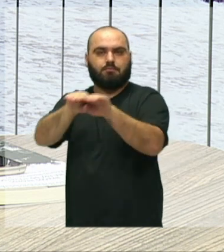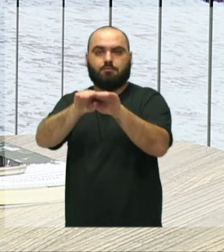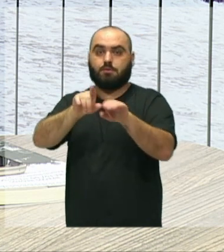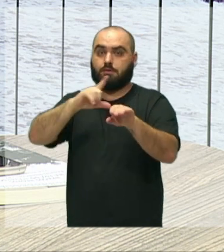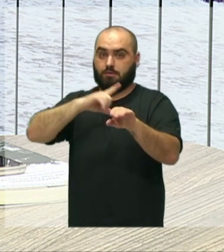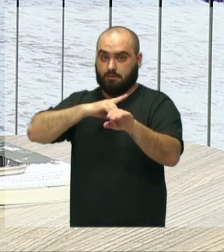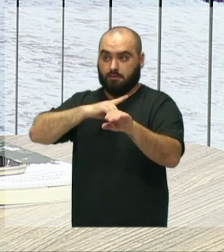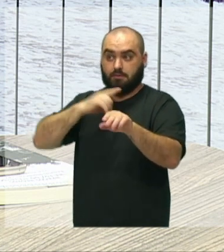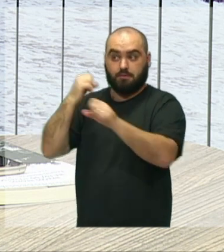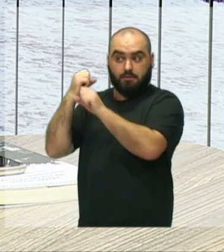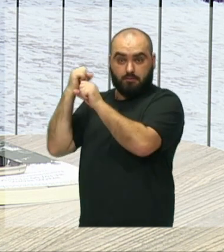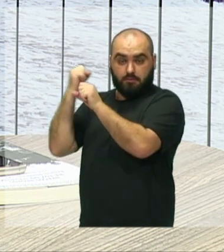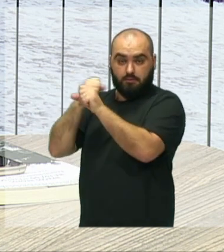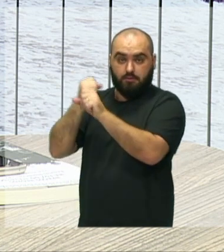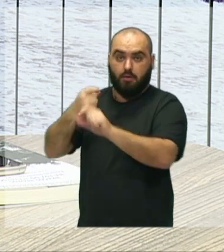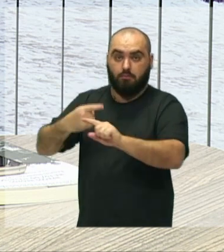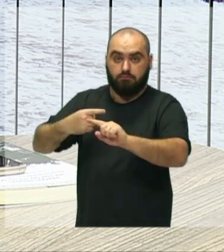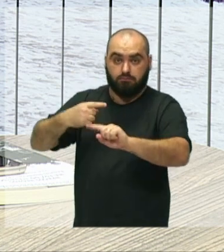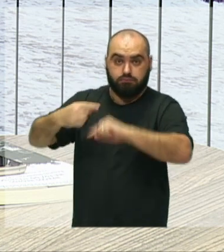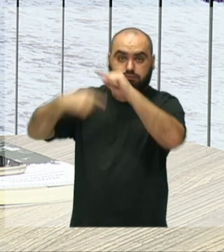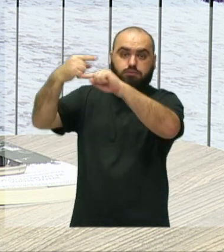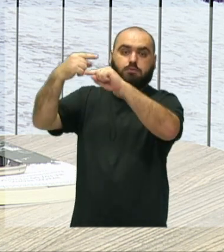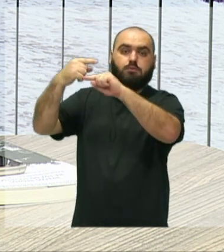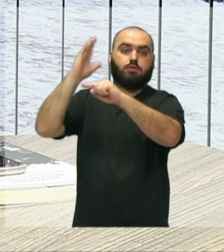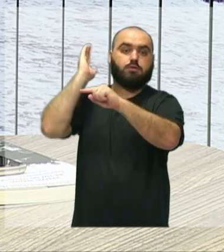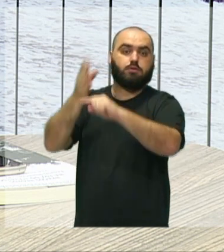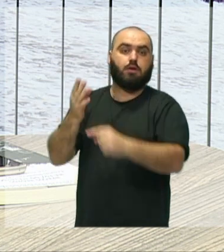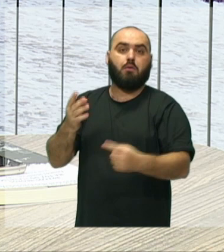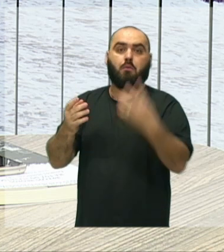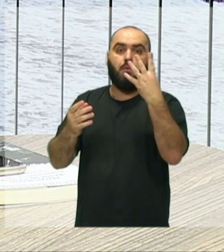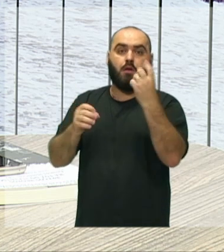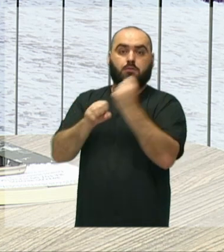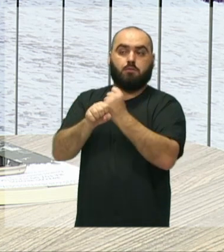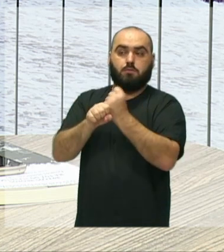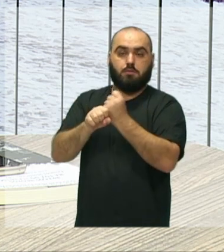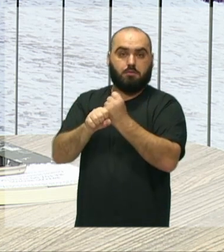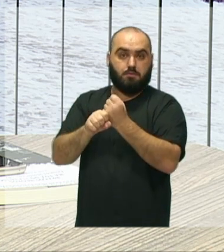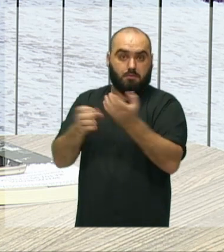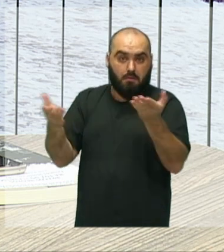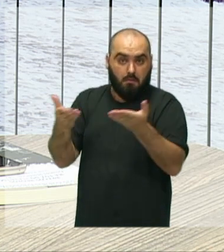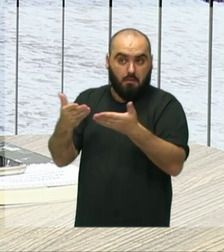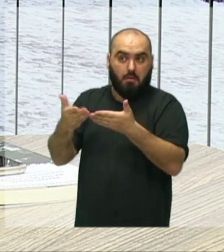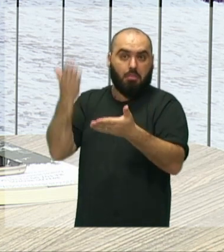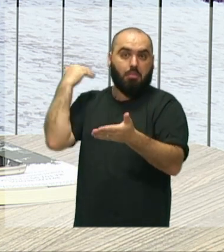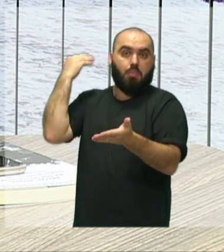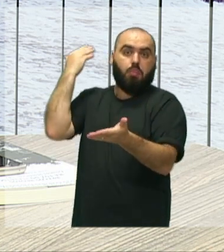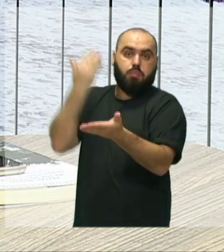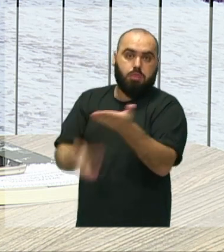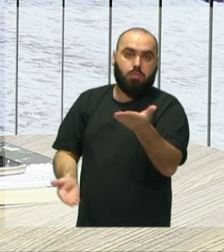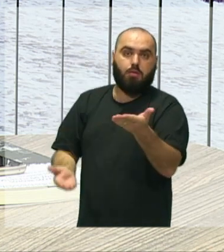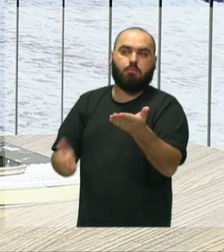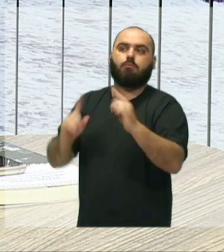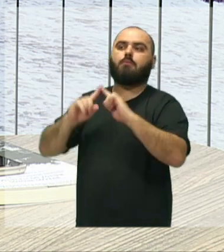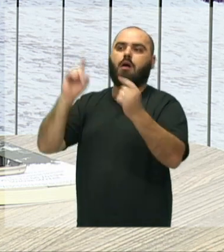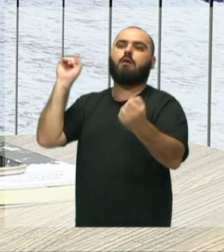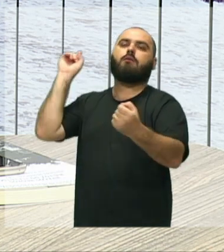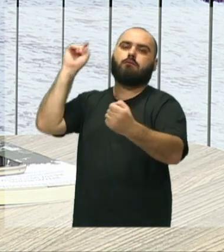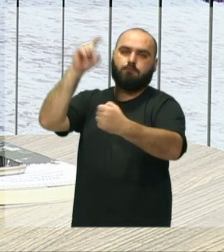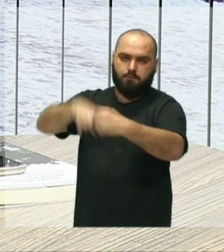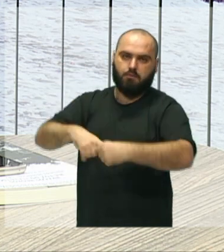avanços nos últimos anos e nos últimos 4 tivemos retrocesso imenso. Mas a gente vai retomar a